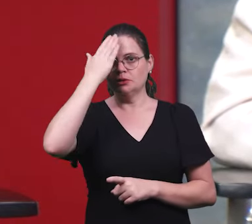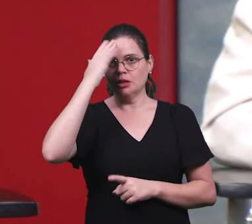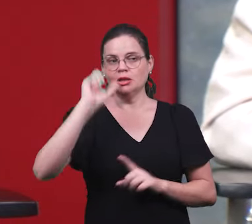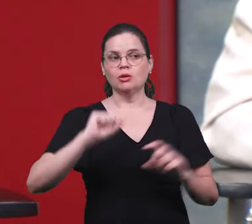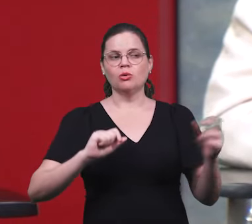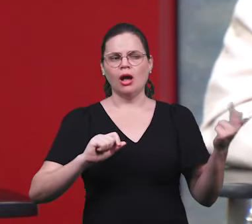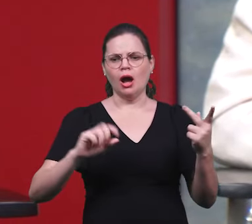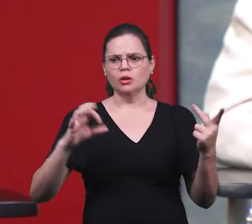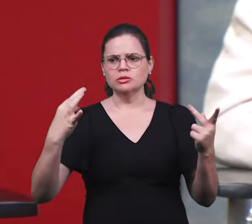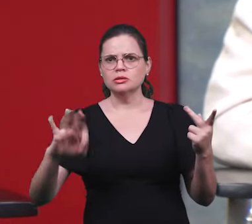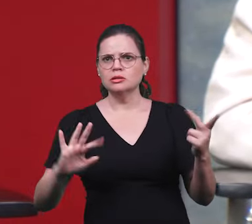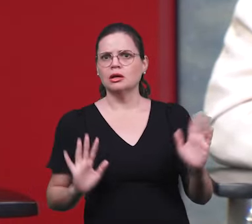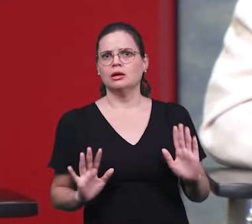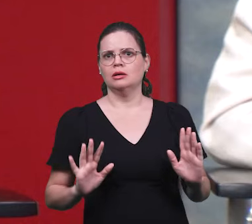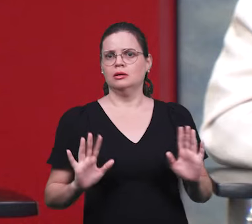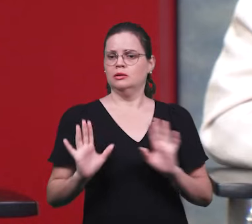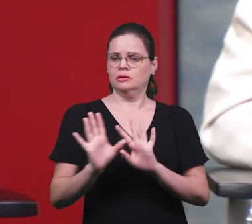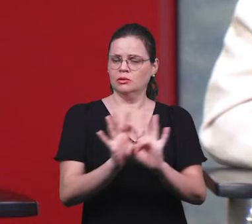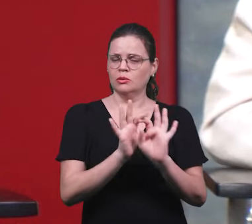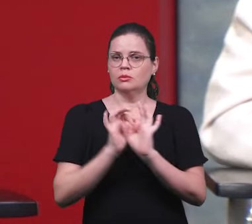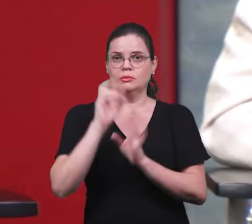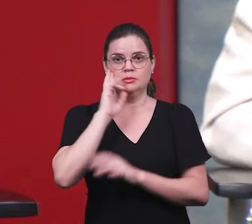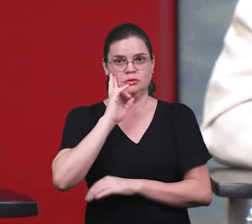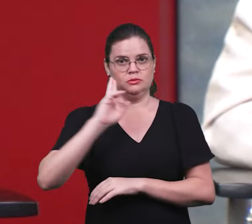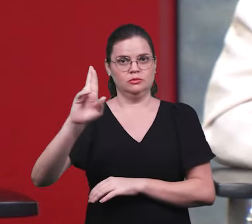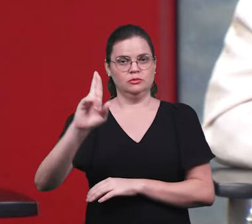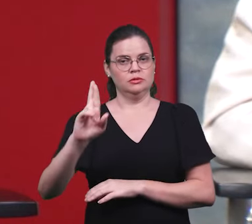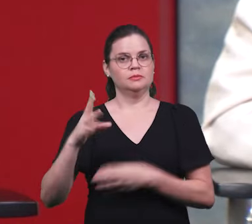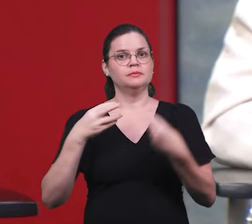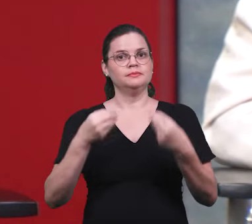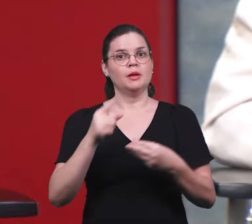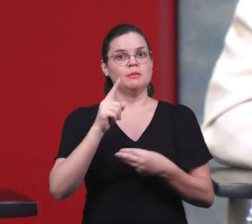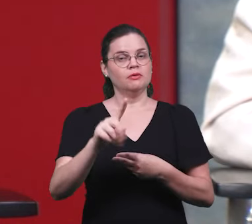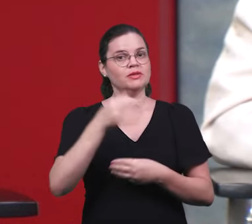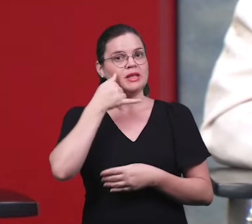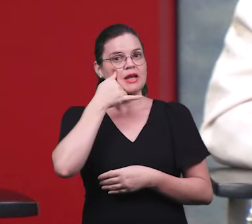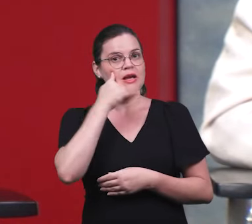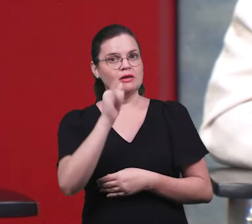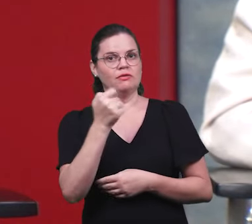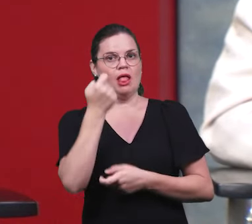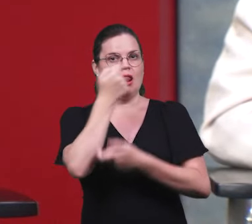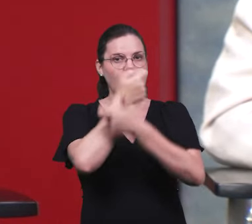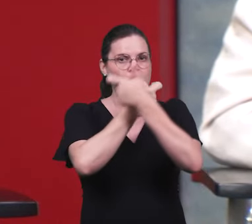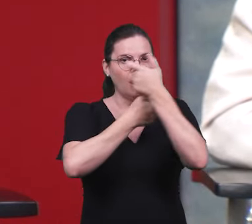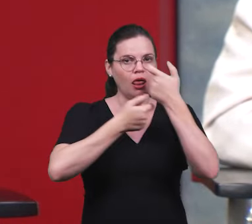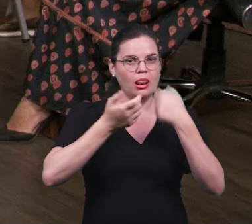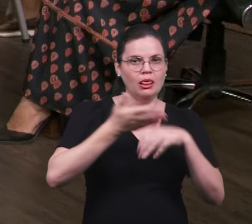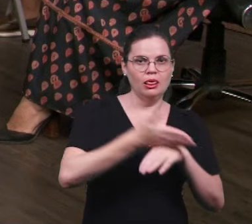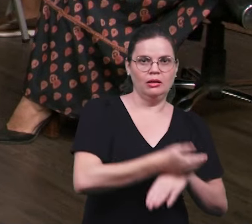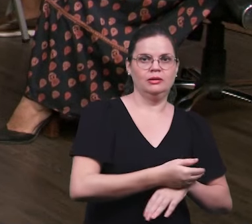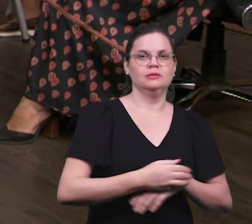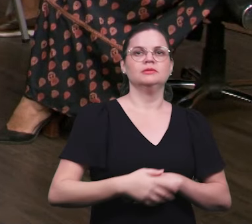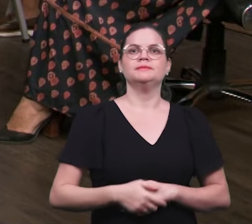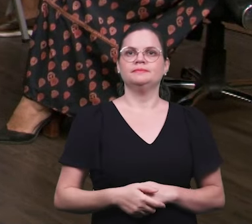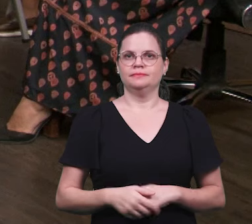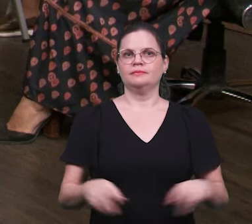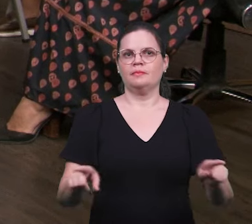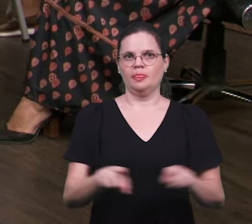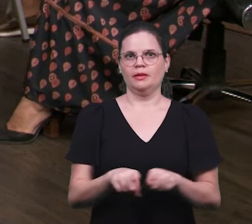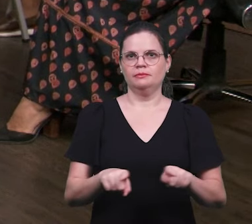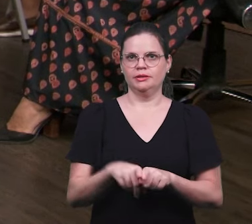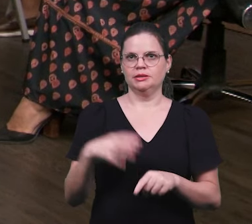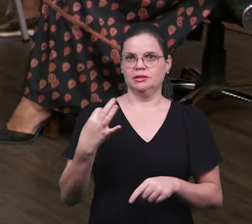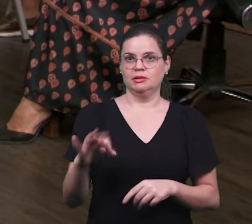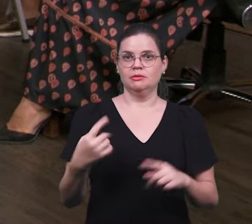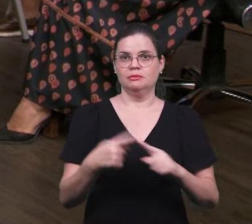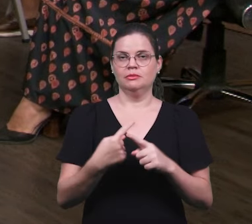espírito. Comunhão com o Senhor, para você não cair nas astutas ciladas do inimigo. Glória a Exatamente, Jesus. até porque